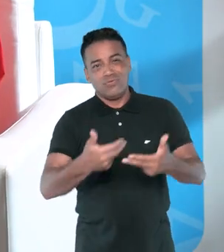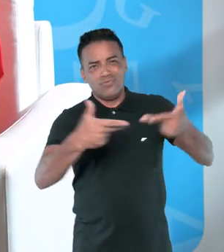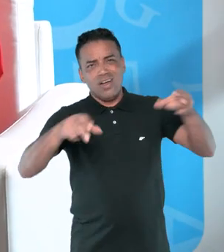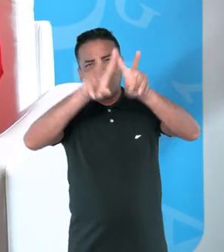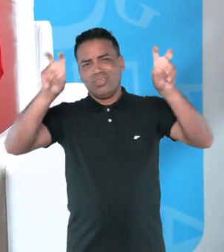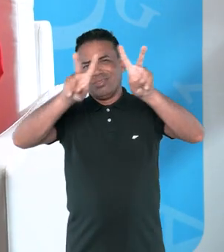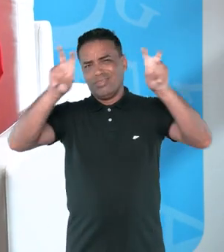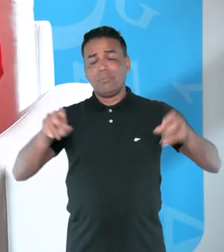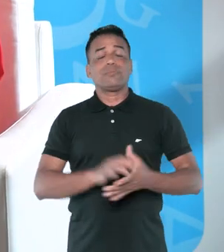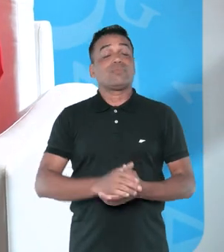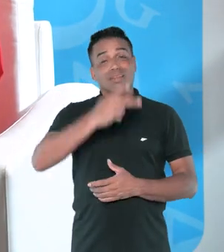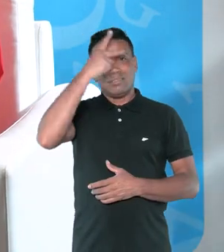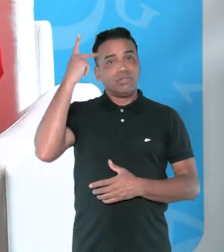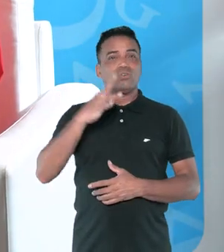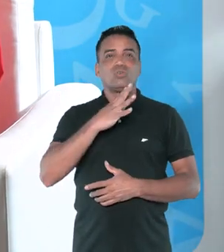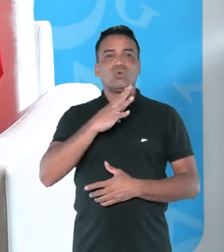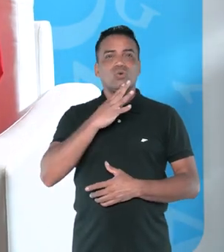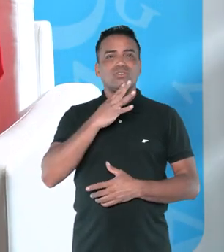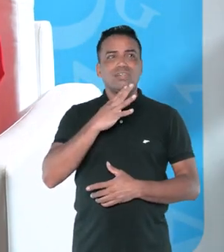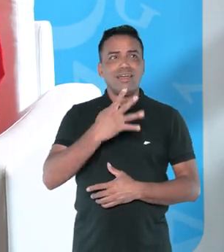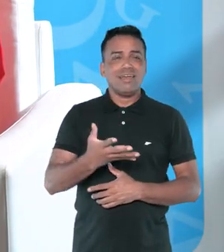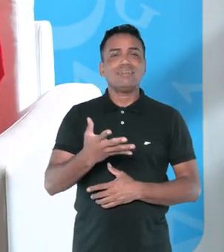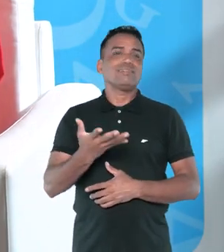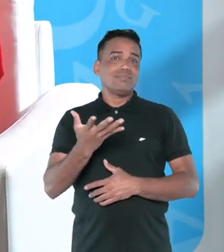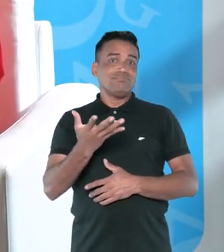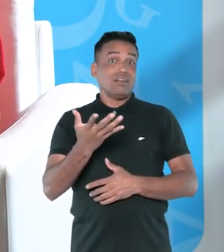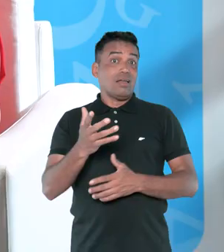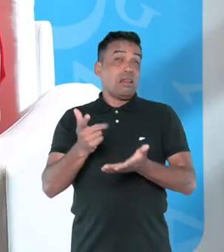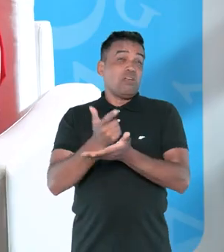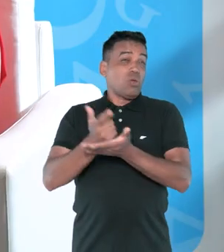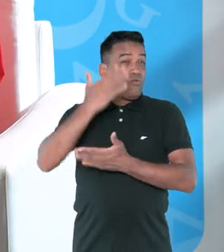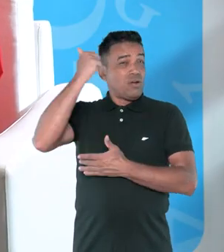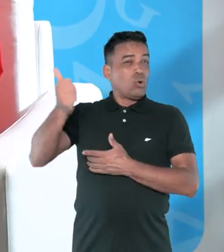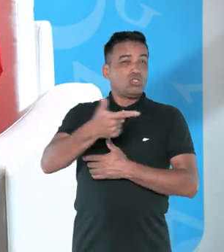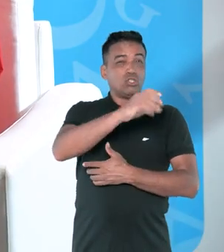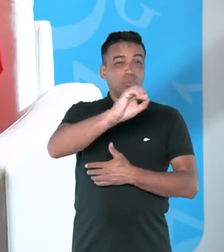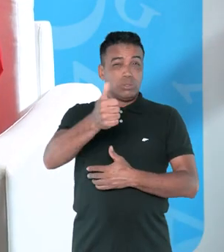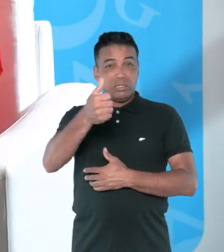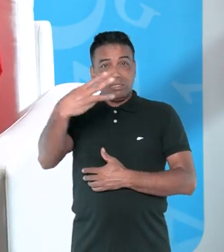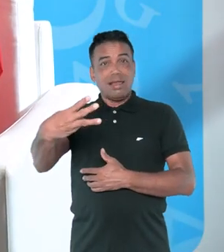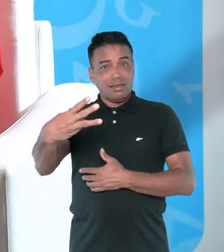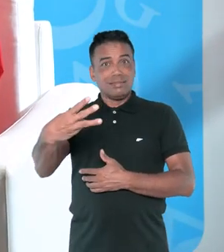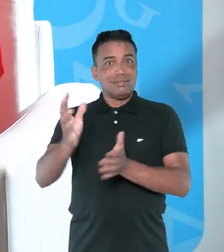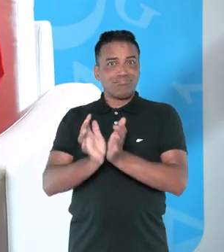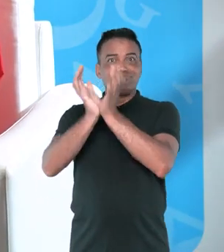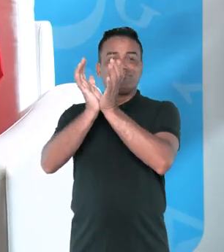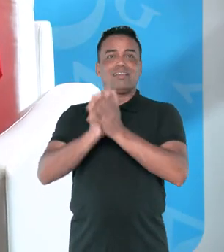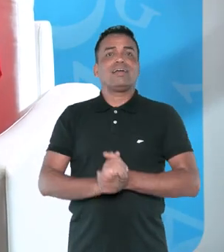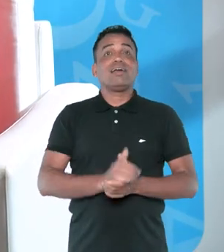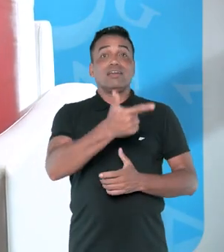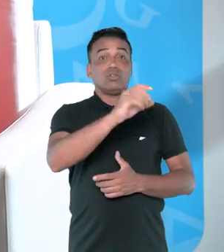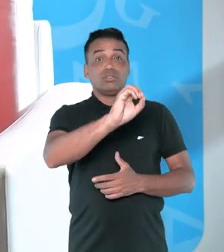O que tem, as pessoas conhecem mais, é o Ela Tem Olhos do Céu, porque ganhou o Jabuti em 2013, ganhou o Jabuti de melhor livro infantil. Mas logo